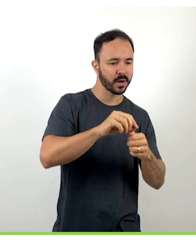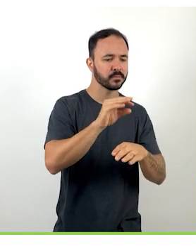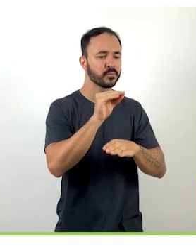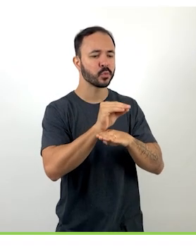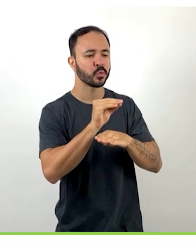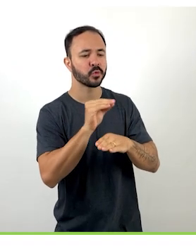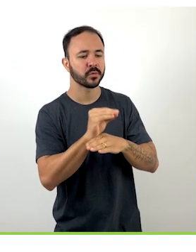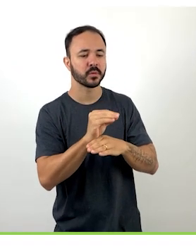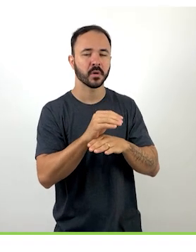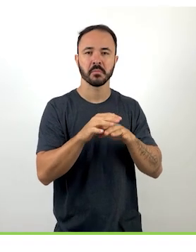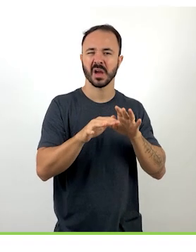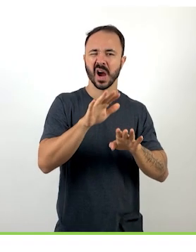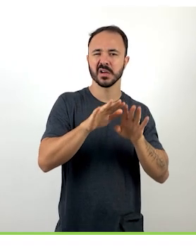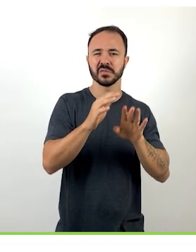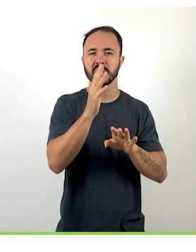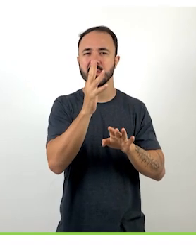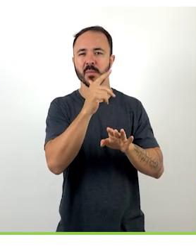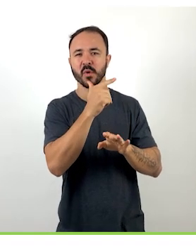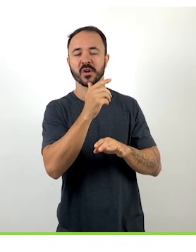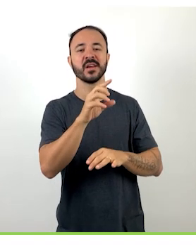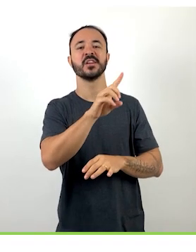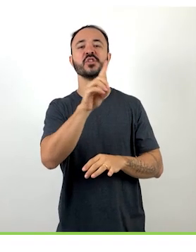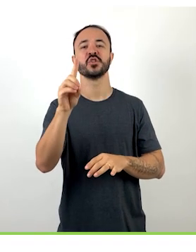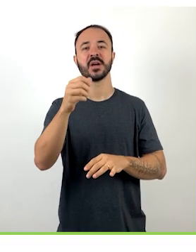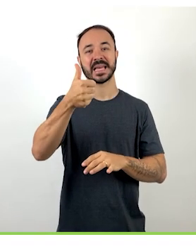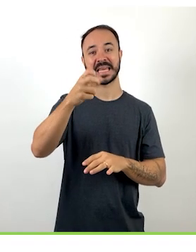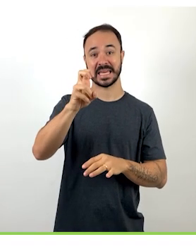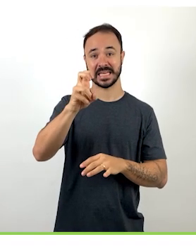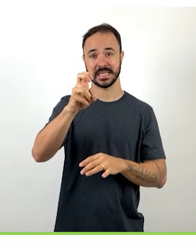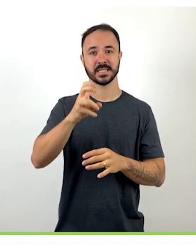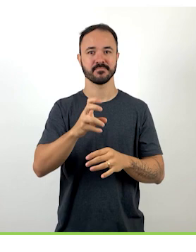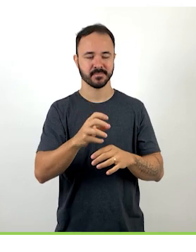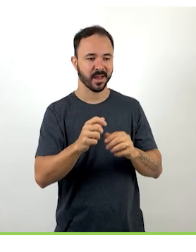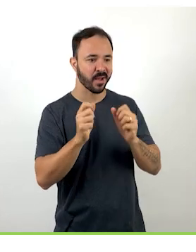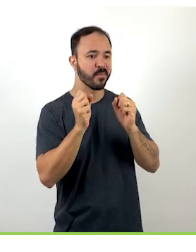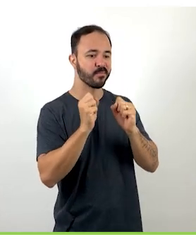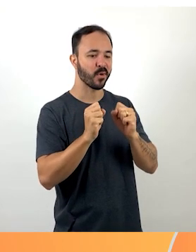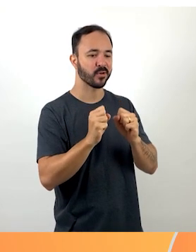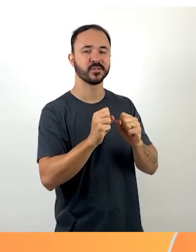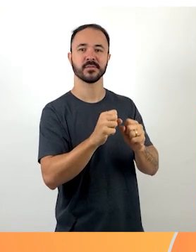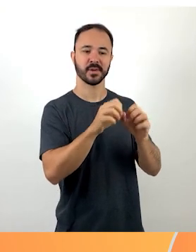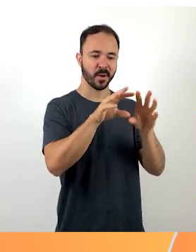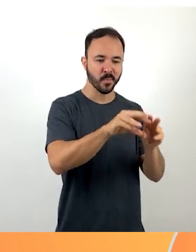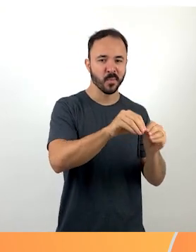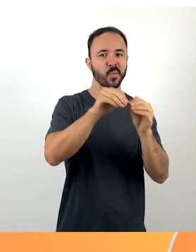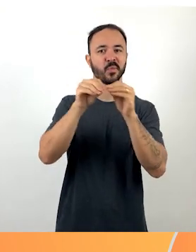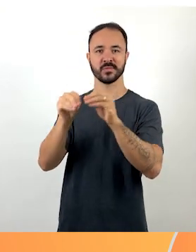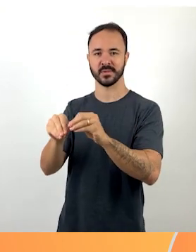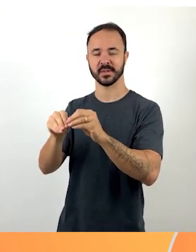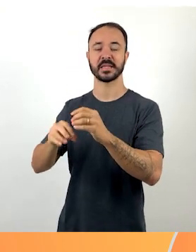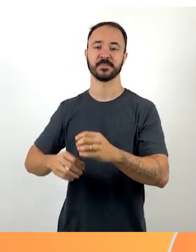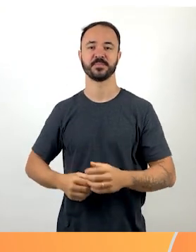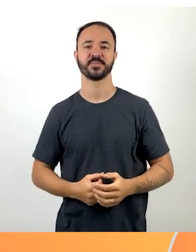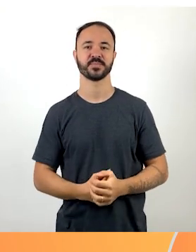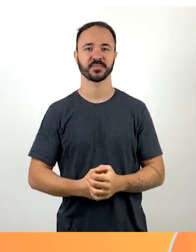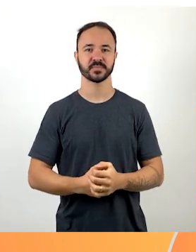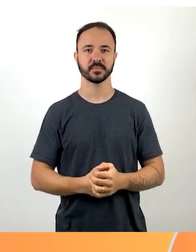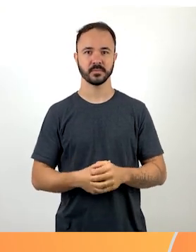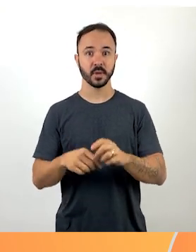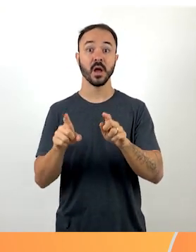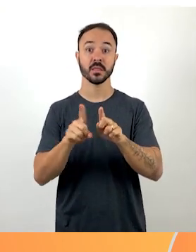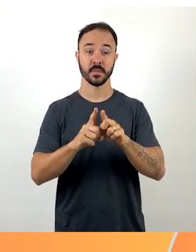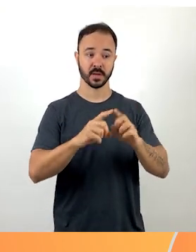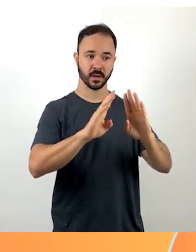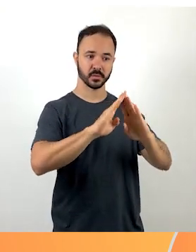15 dias, geralmente, a depender da espécie, elas estão prontas para serem transplantadas. Na escola também é realizado o processo de compostagem